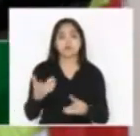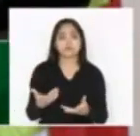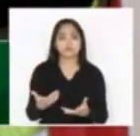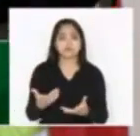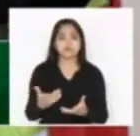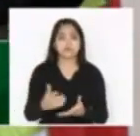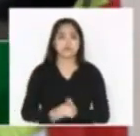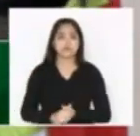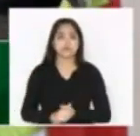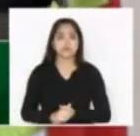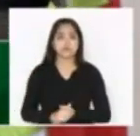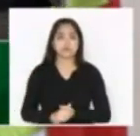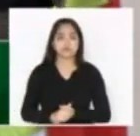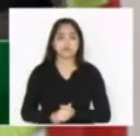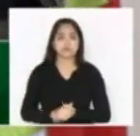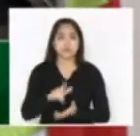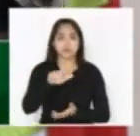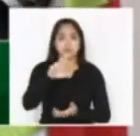Lucimar Romã